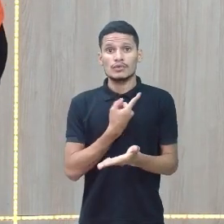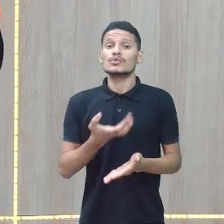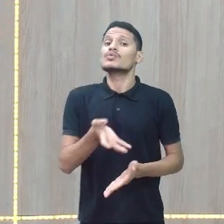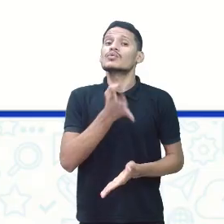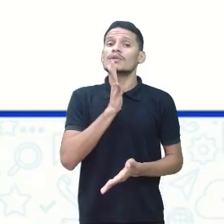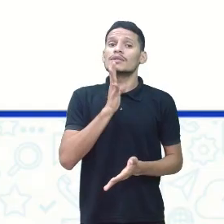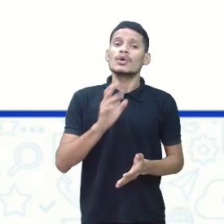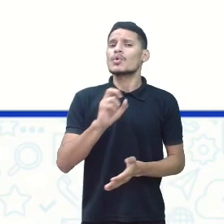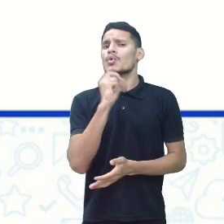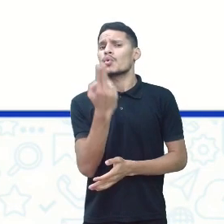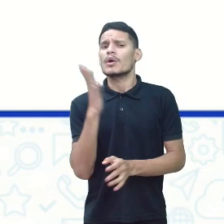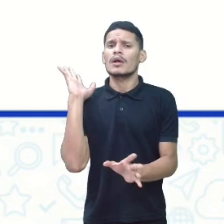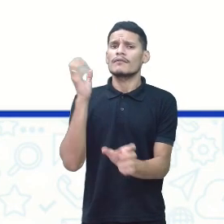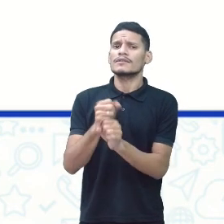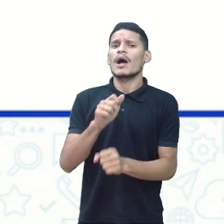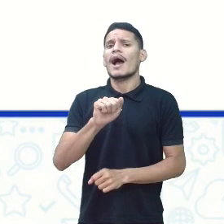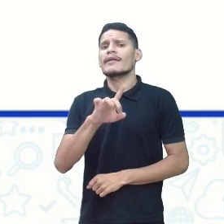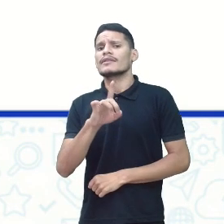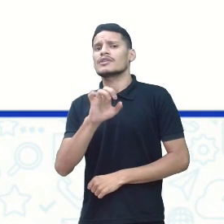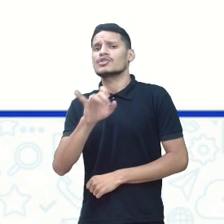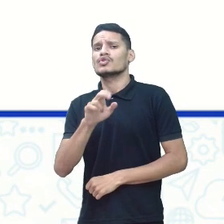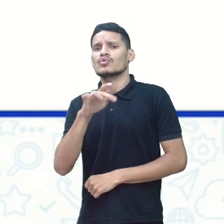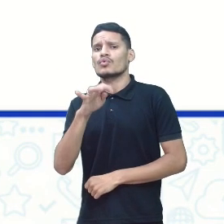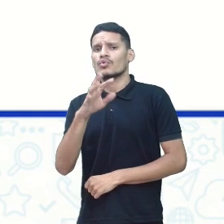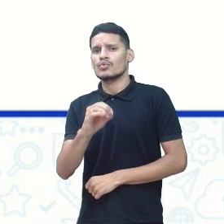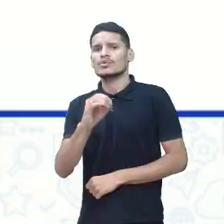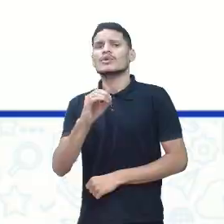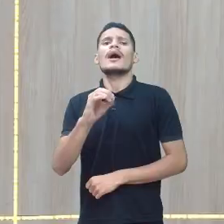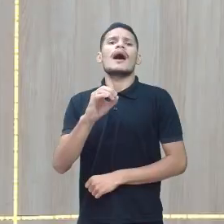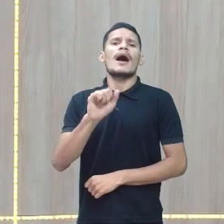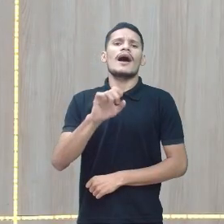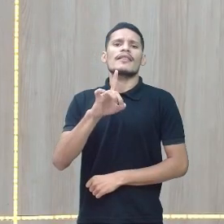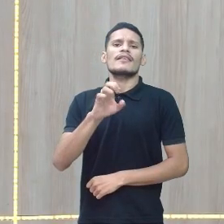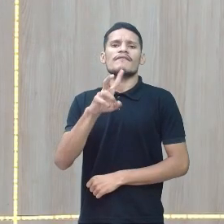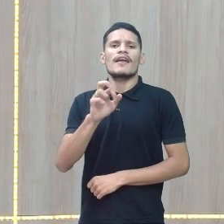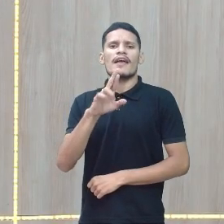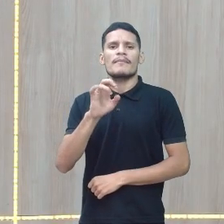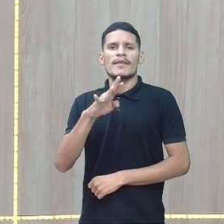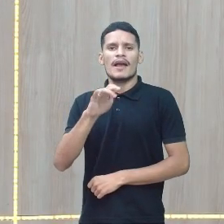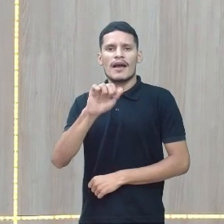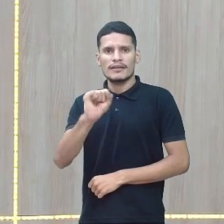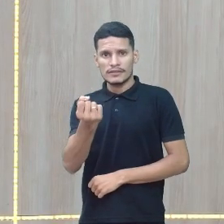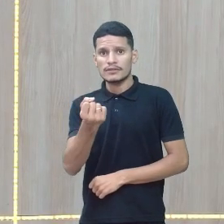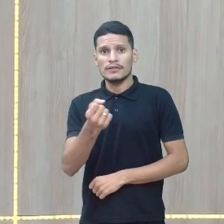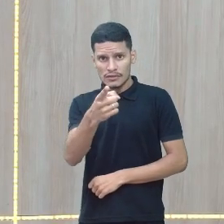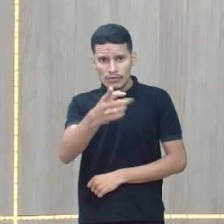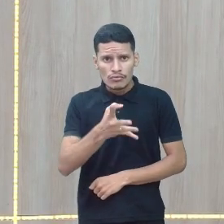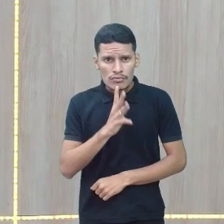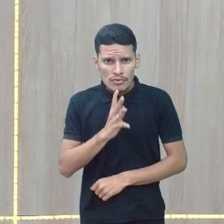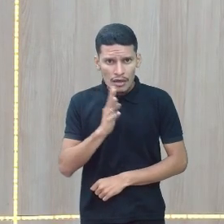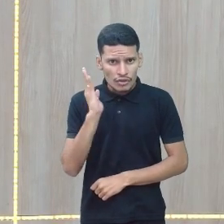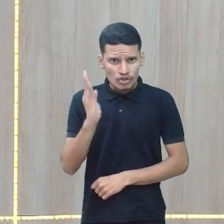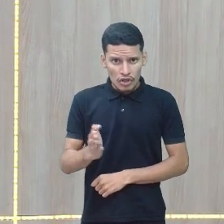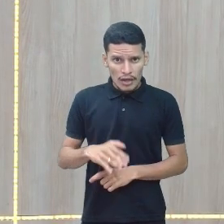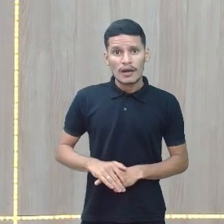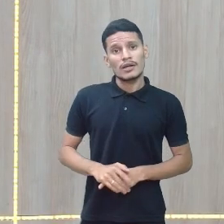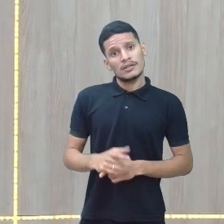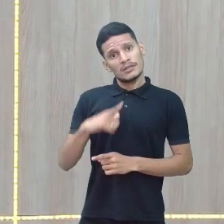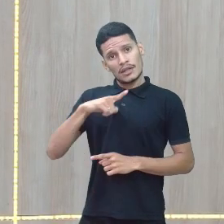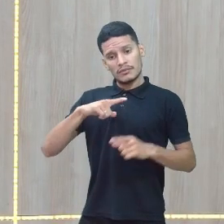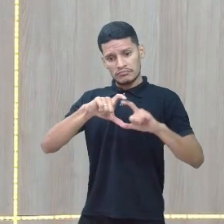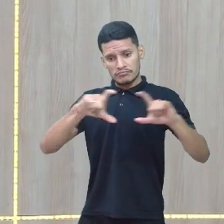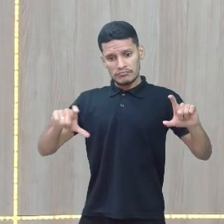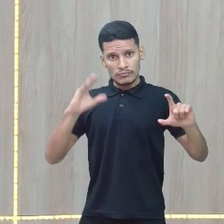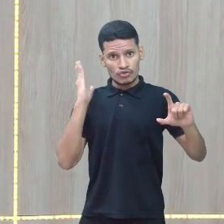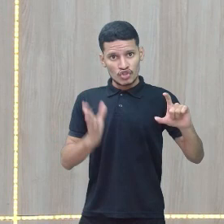ou revisar os adjuntos adverbiais. Vocês já ouviram falar sobre os adjuntos adverbiais que aparecem na